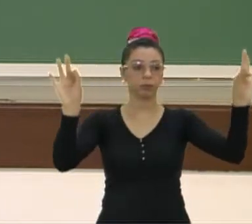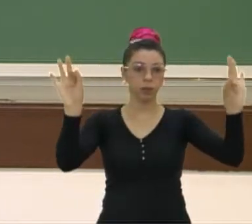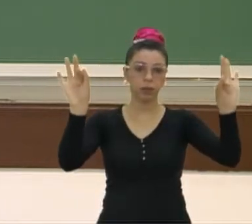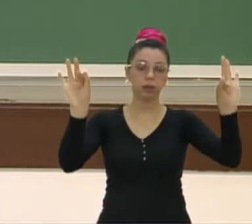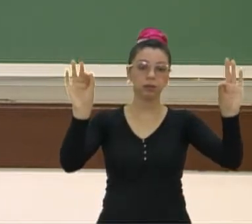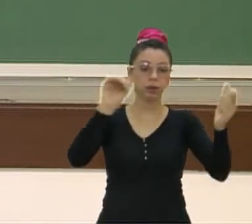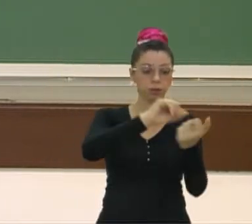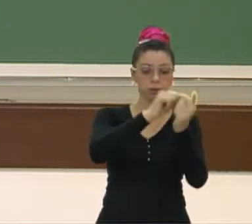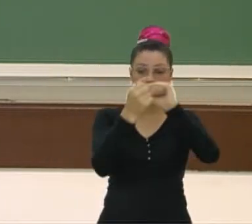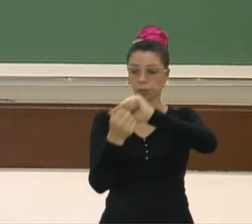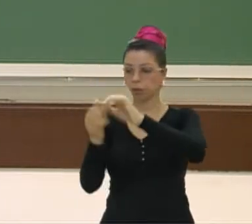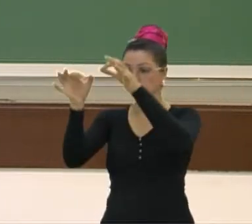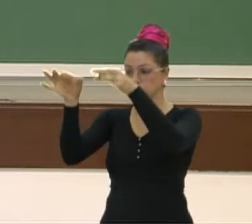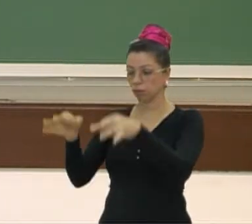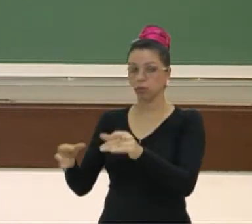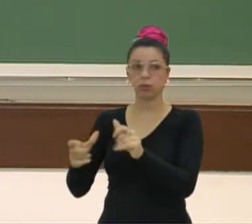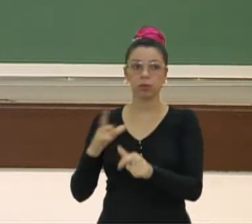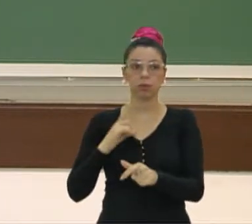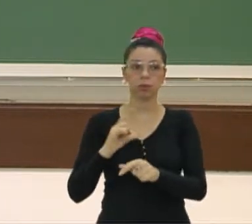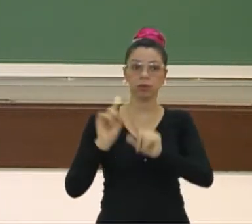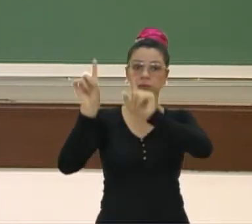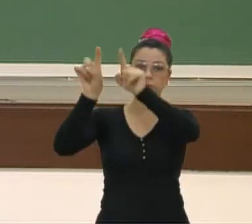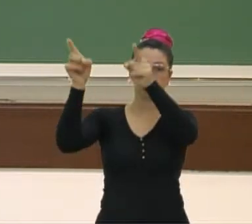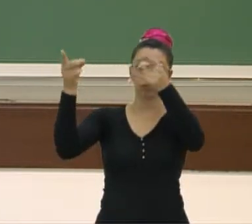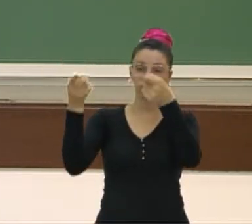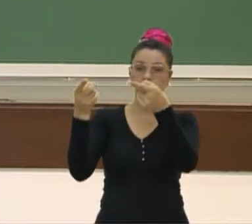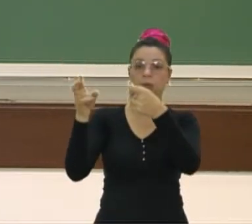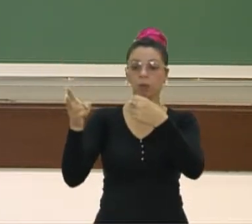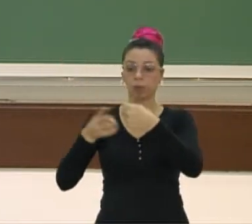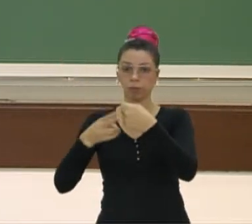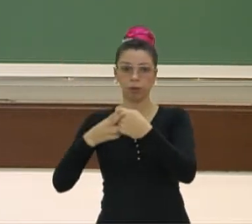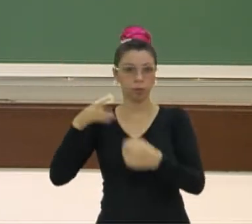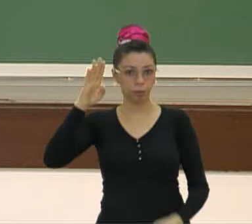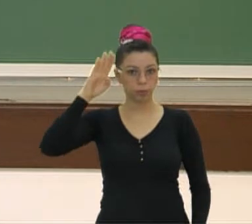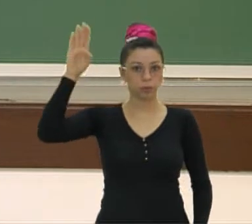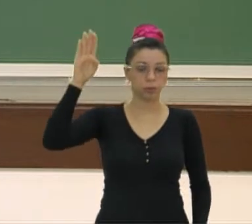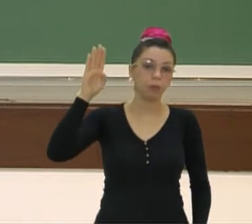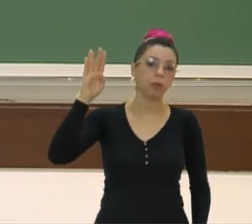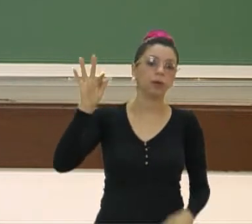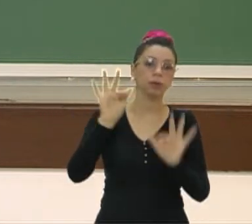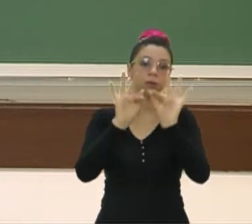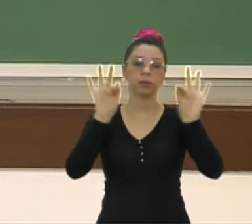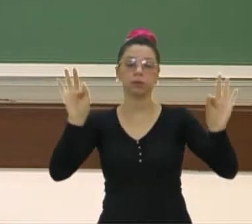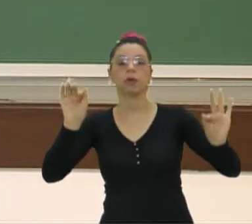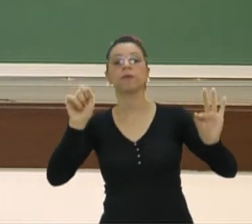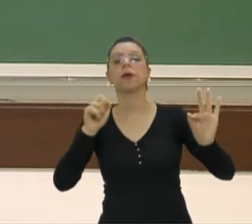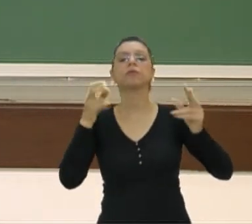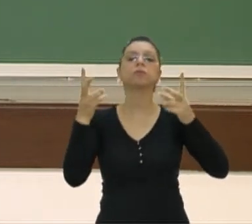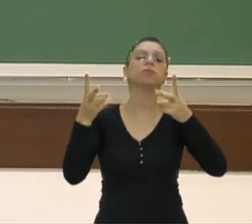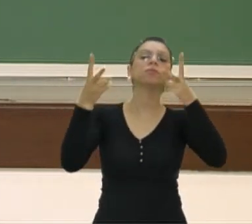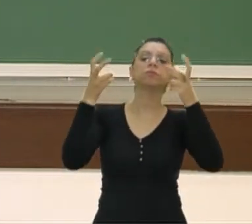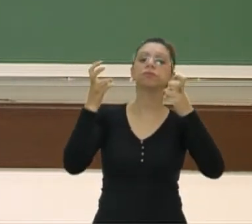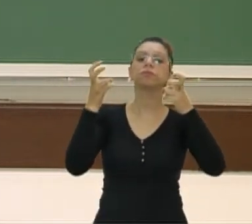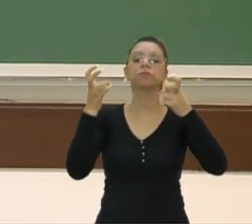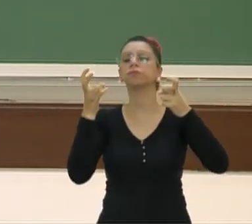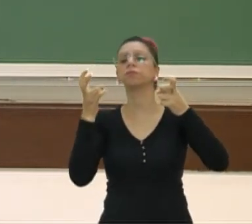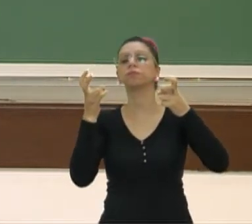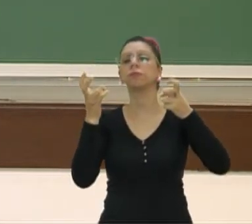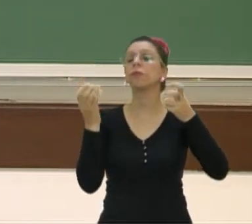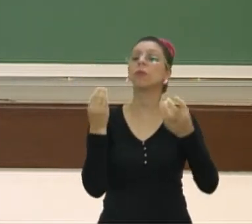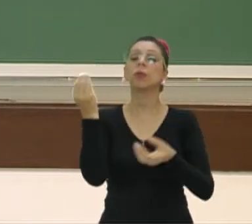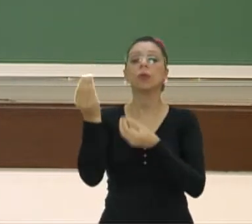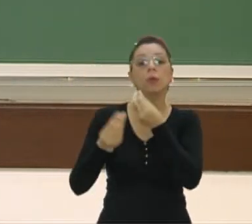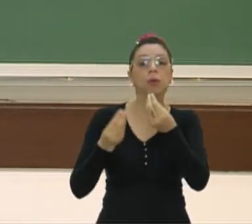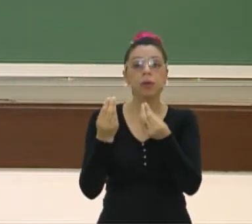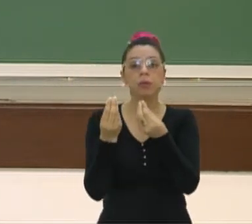correta. Vejam que entre parênteses eu coloquei o verbo principal da frase e vocês vão identificar como